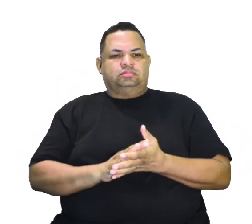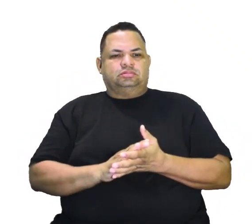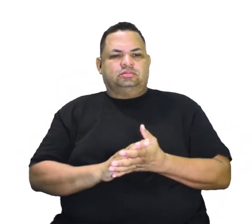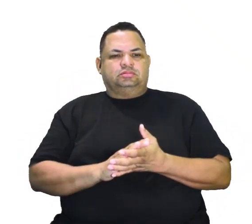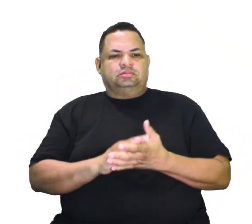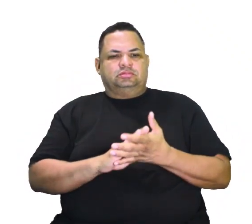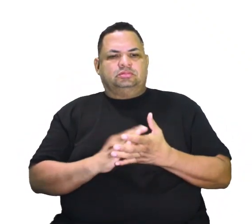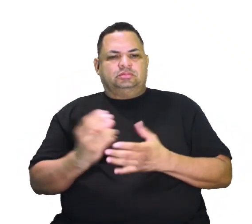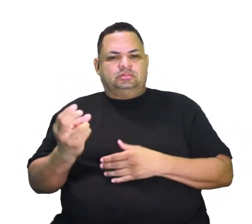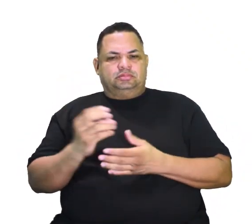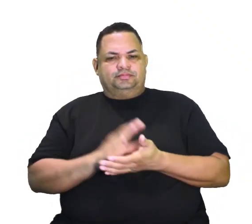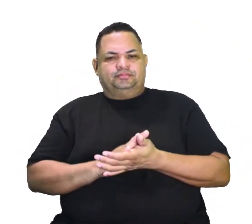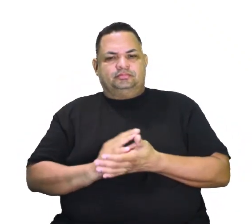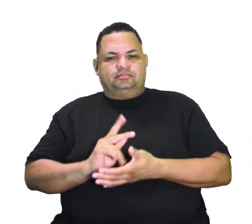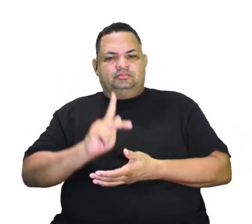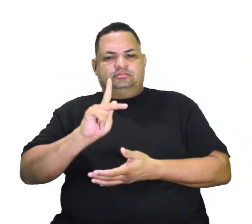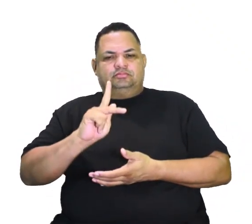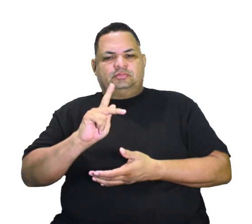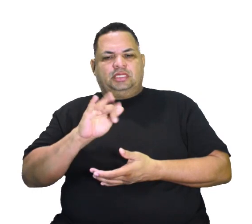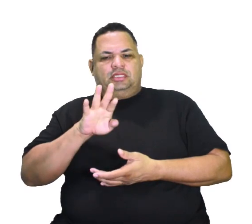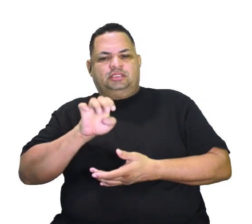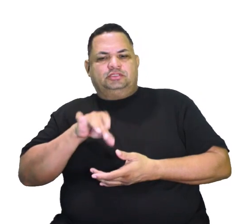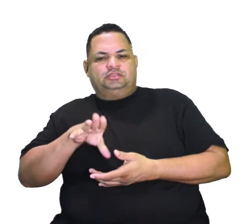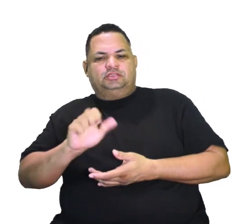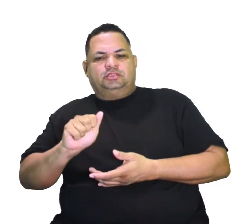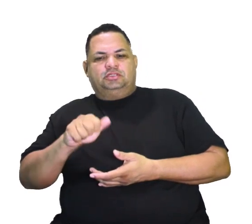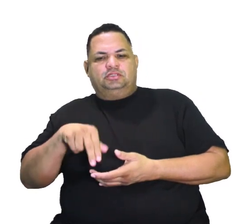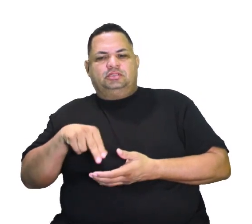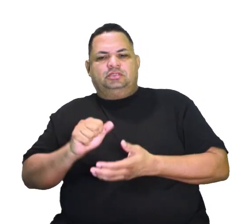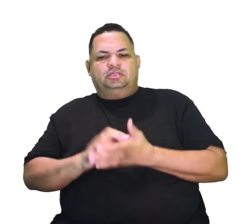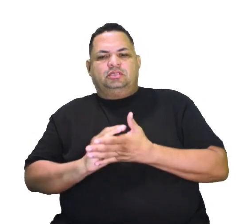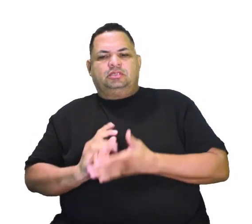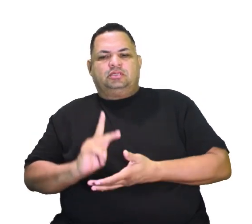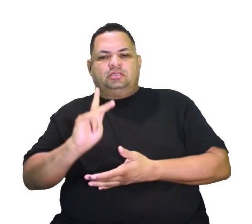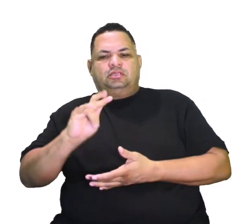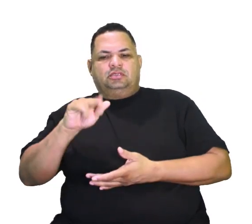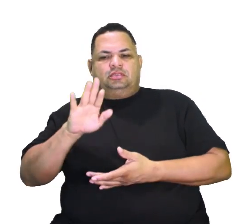os caritianas, Caripuna e Urueuauau.